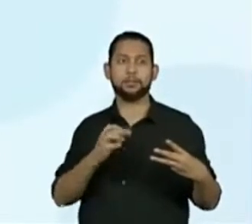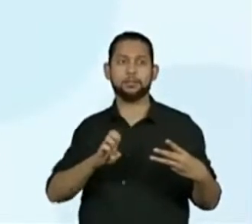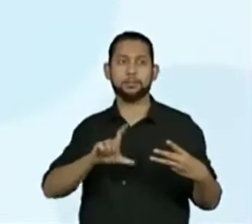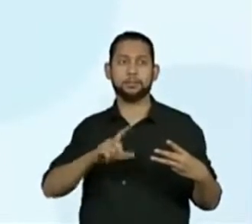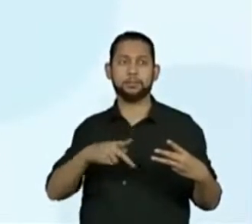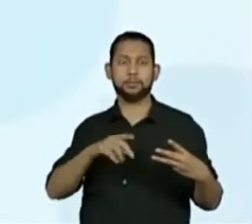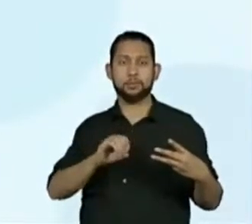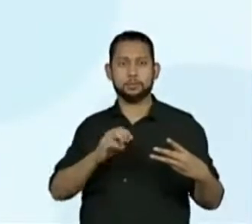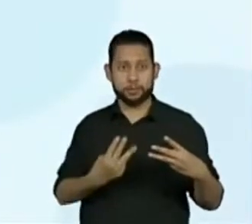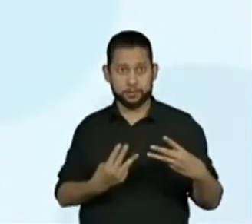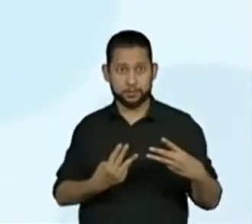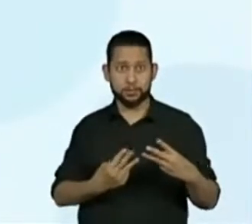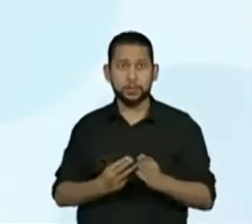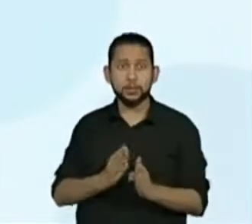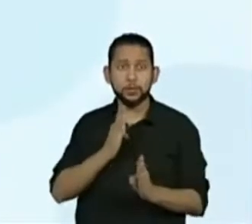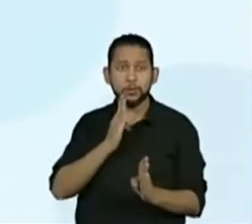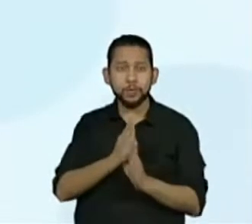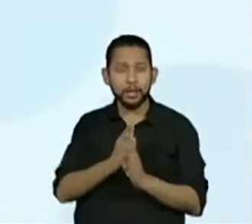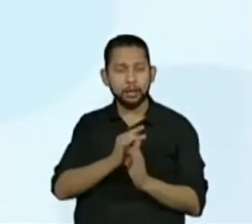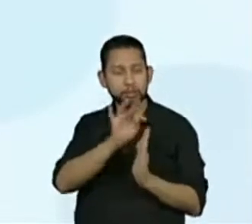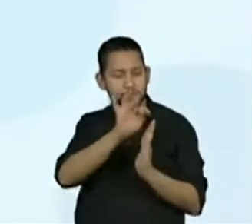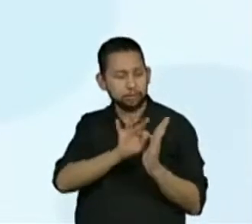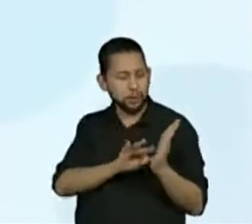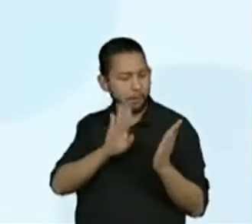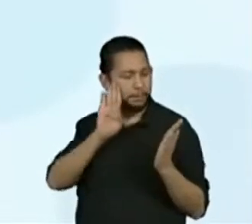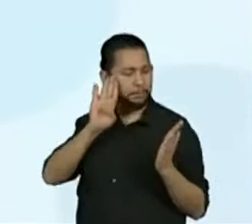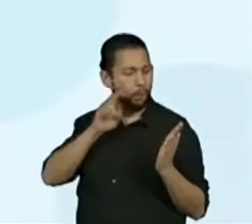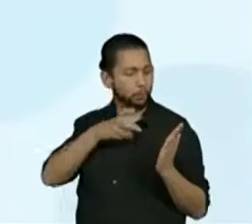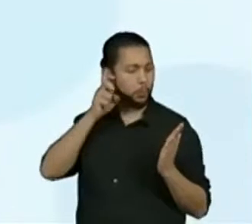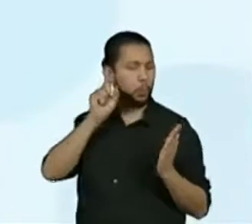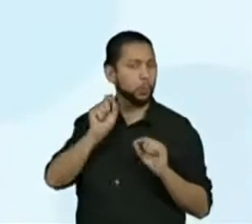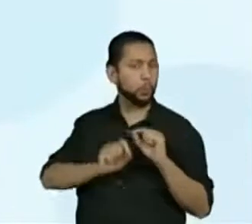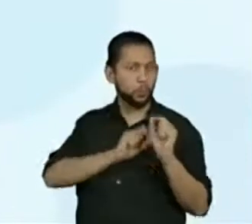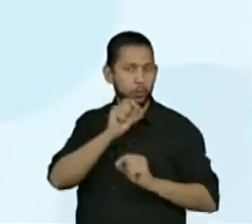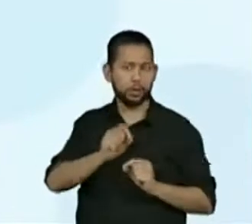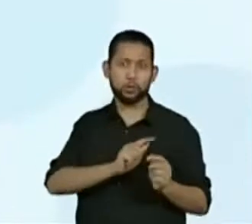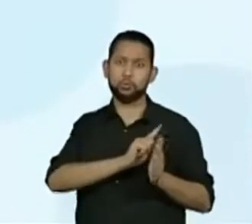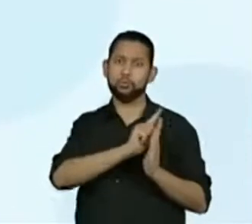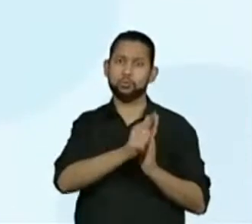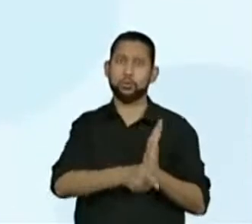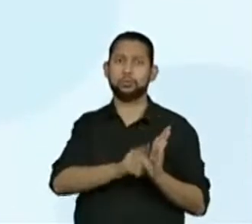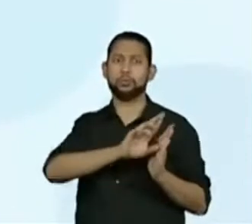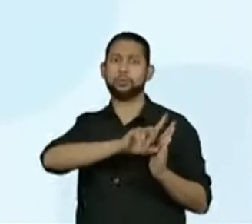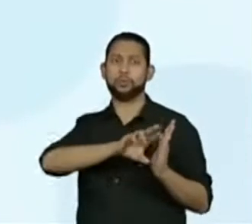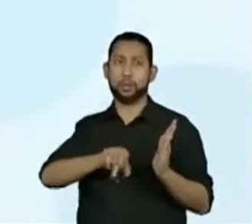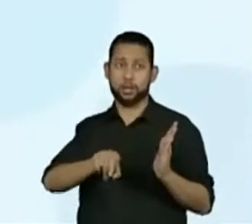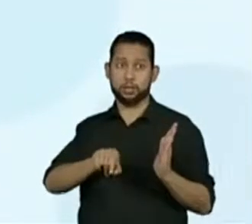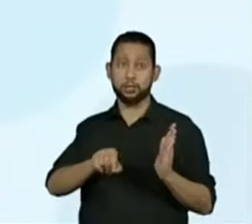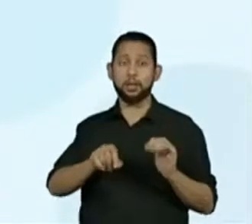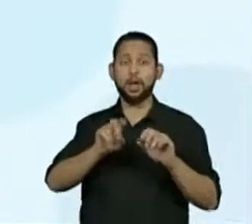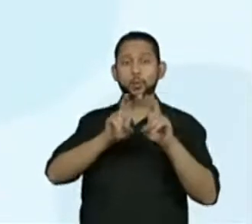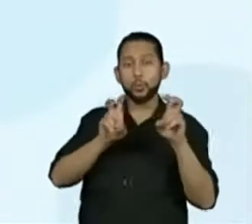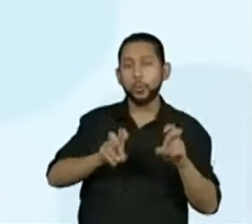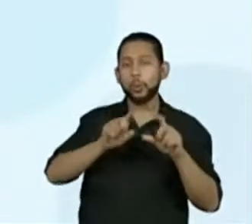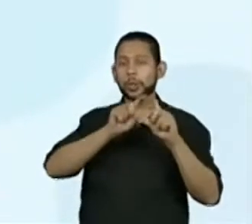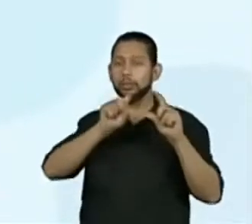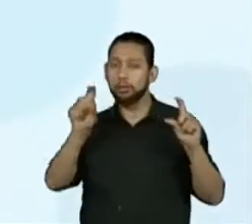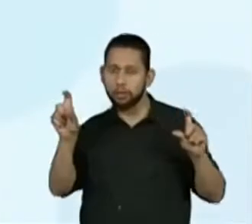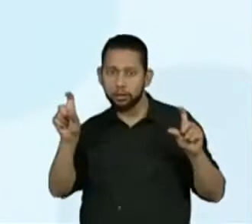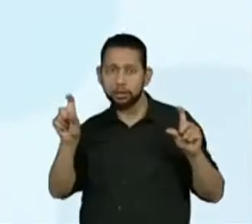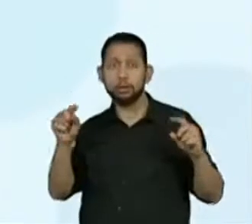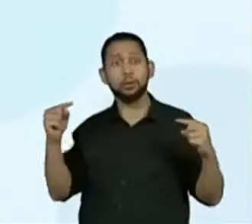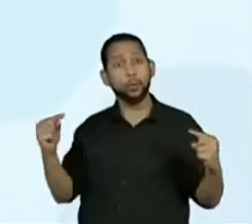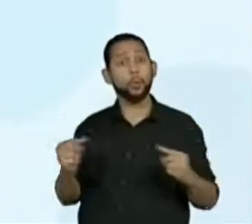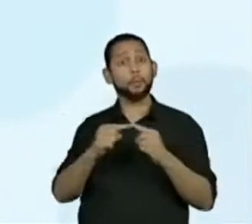lt03 identificar a ideia central de textos de diferentes gêneros assunto tema